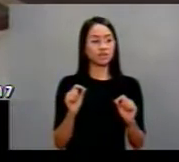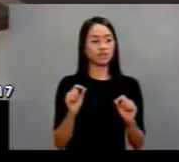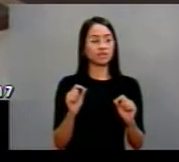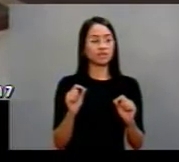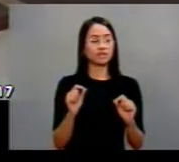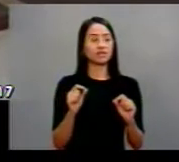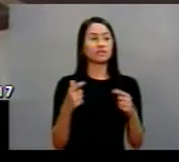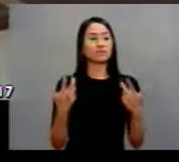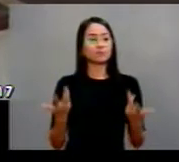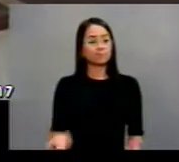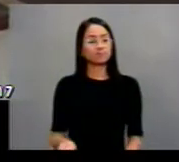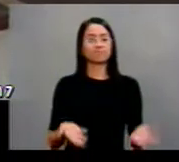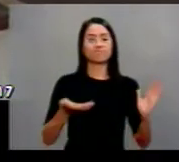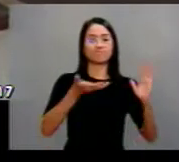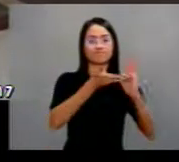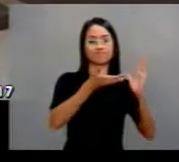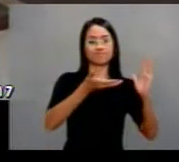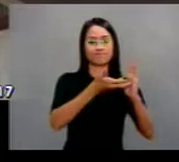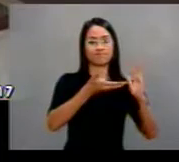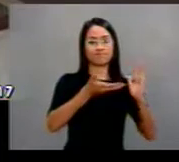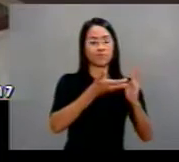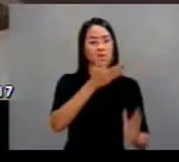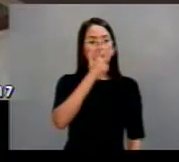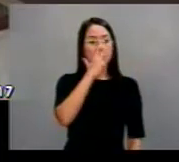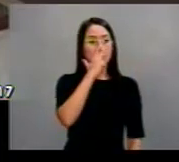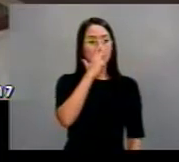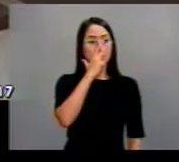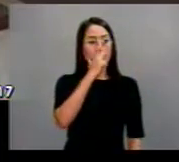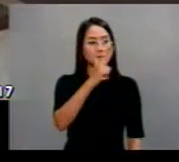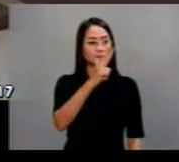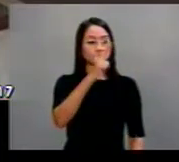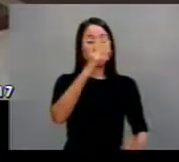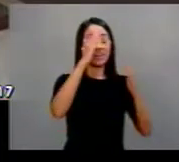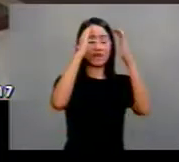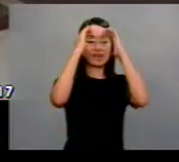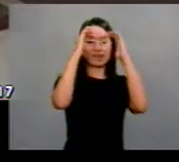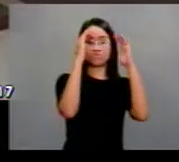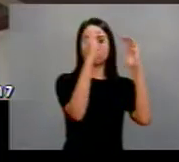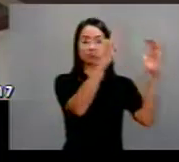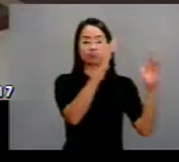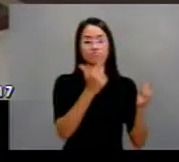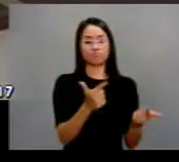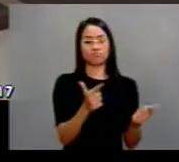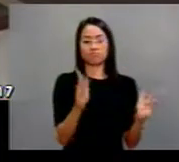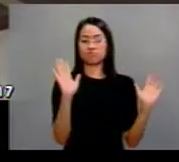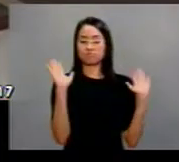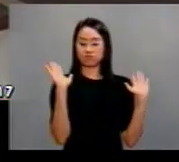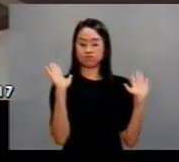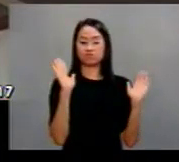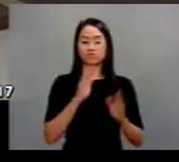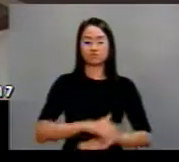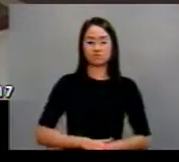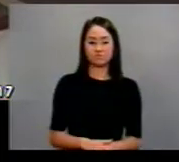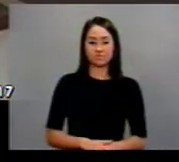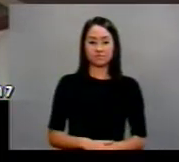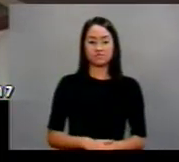Federal digna de representar os anseios da sociedade brasileira. Quais são os anseios das